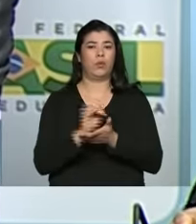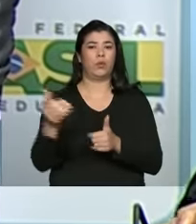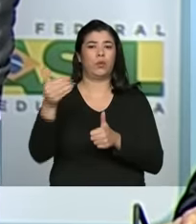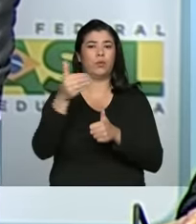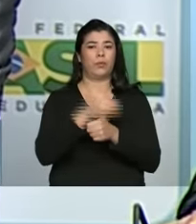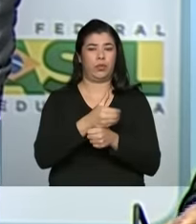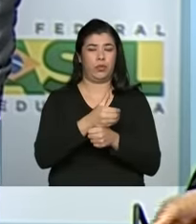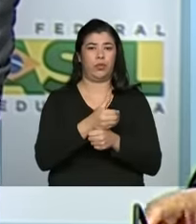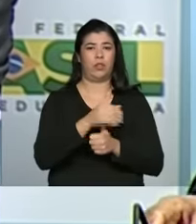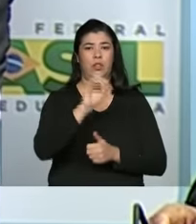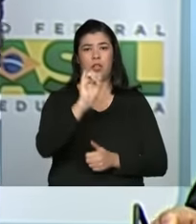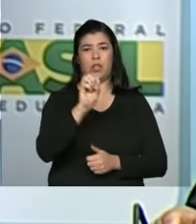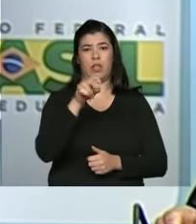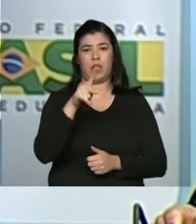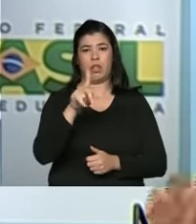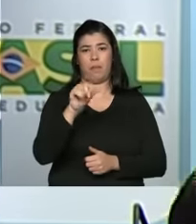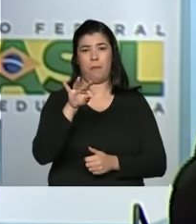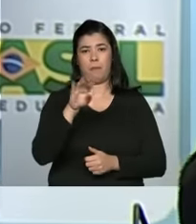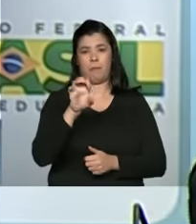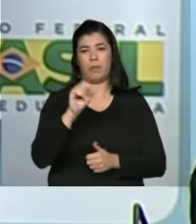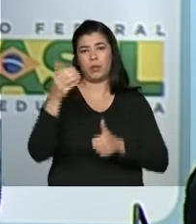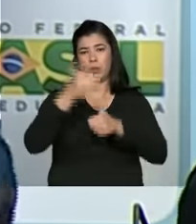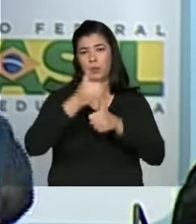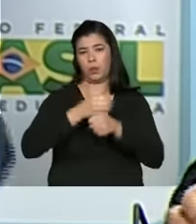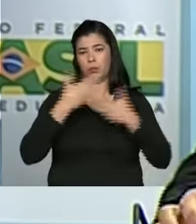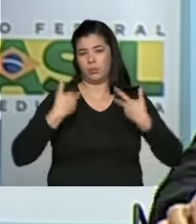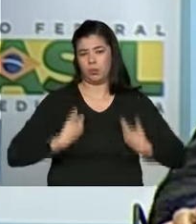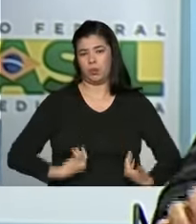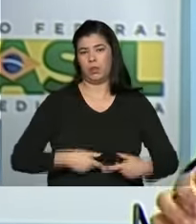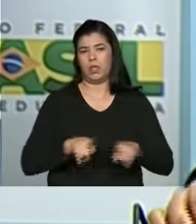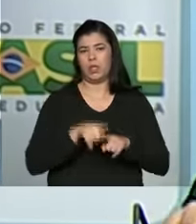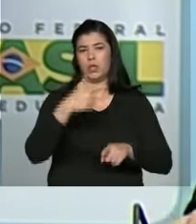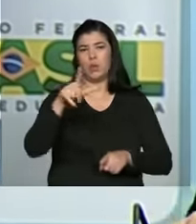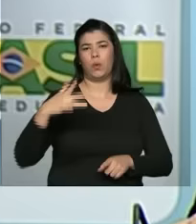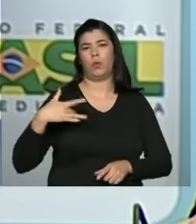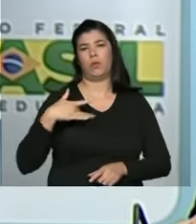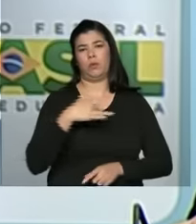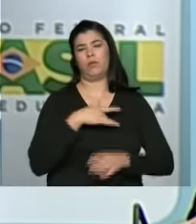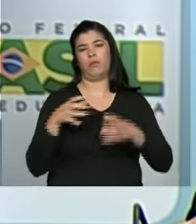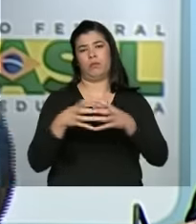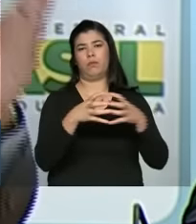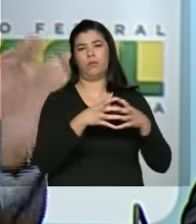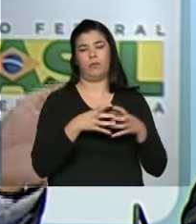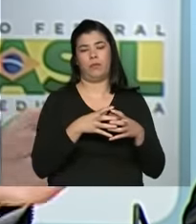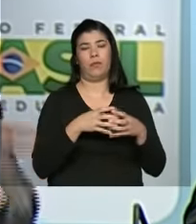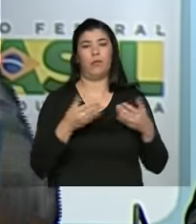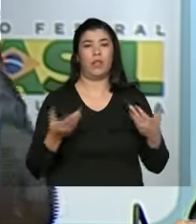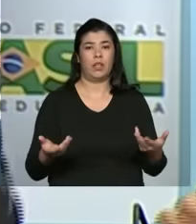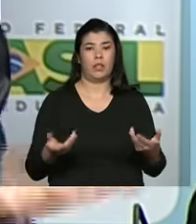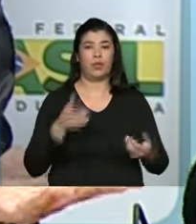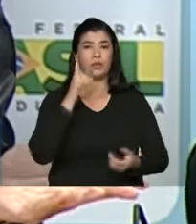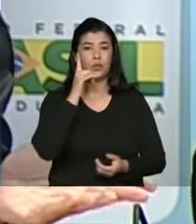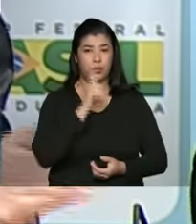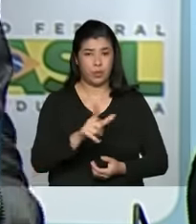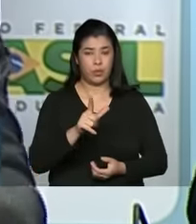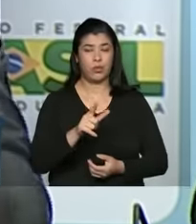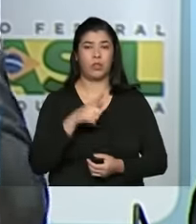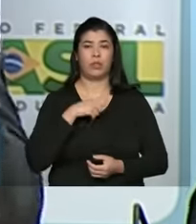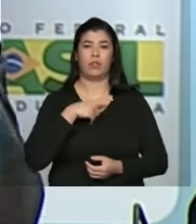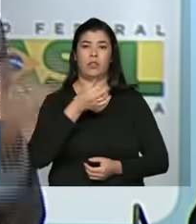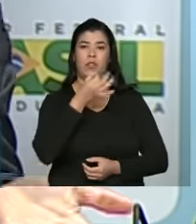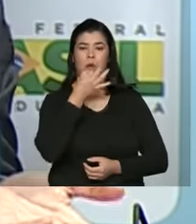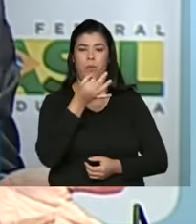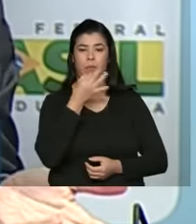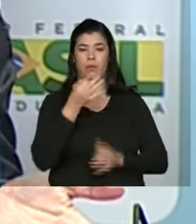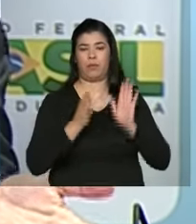aliança Brasileira de indústria inovadora em saúde portanto eh praticamente conseguindo ouvir não só os médicos e especialistas